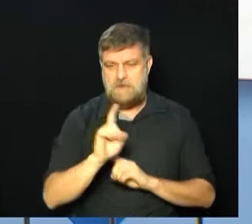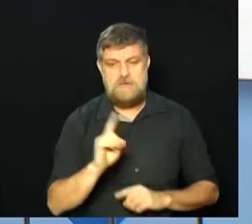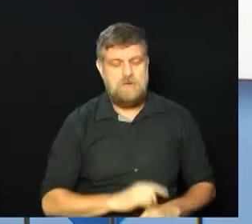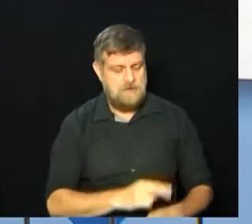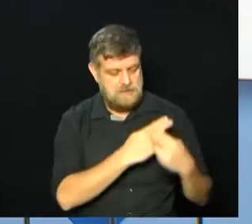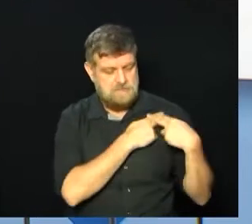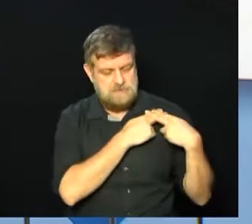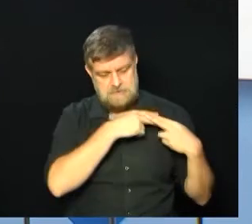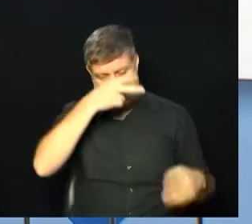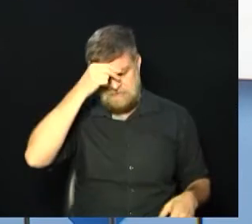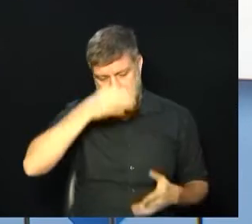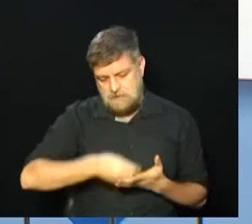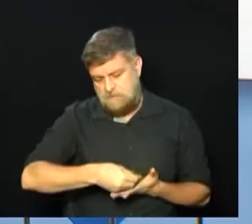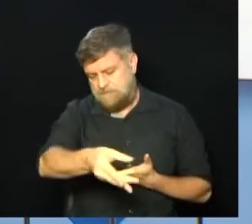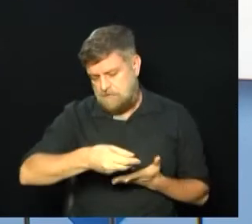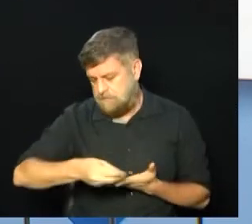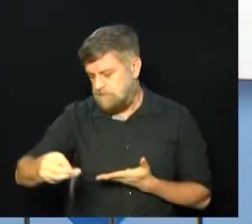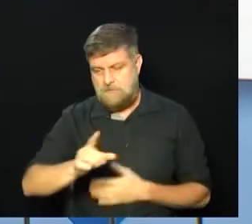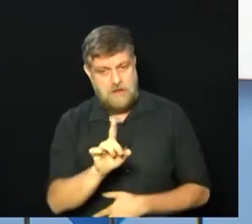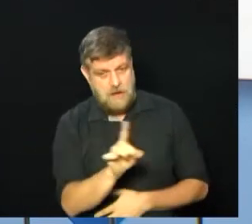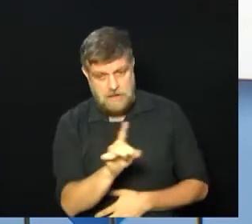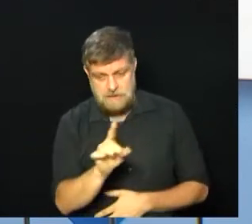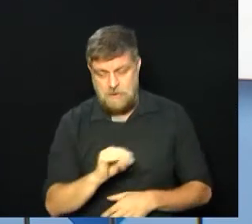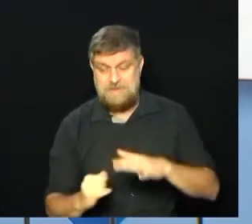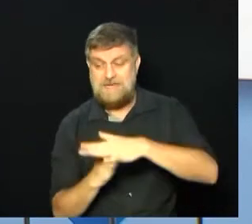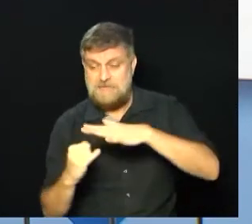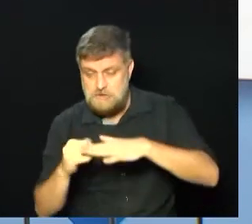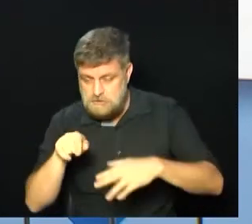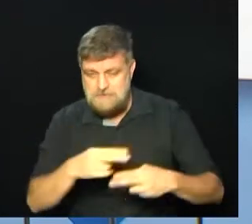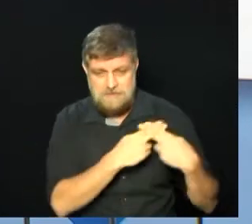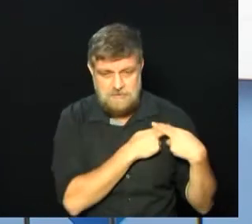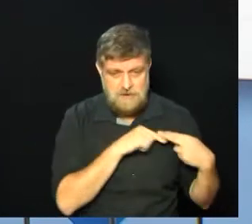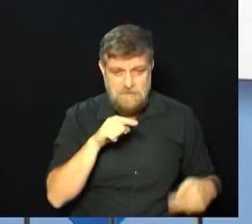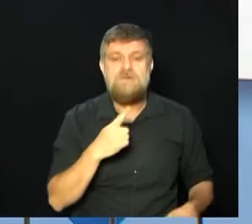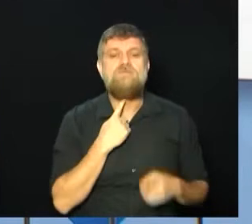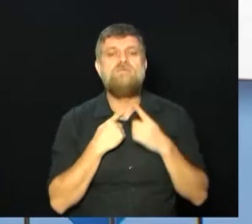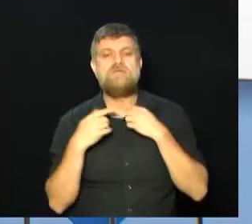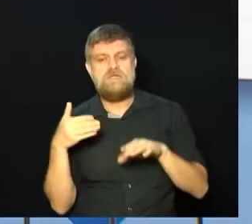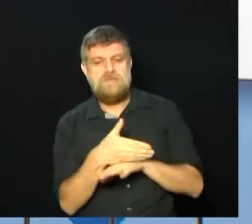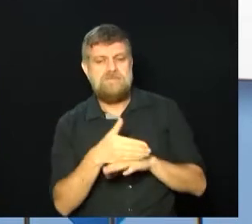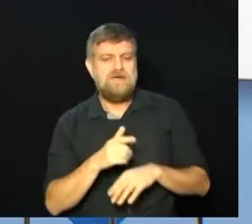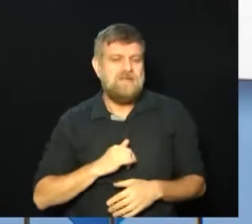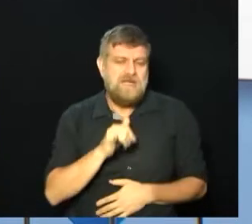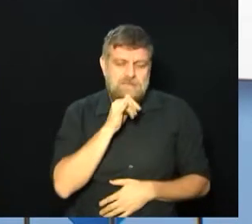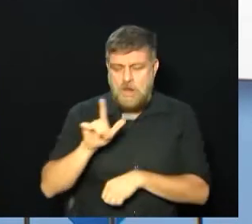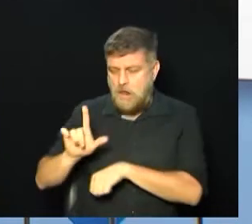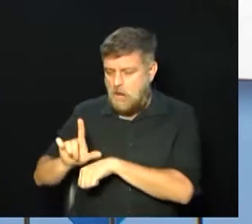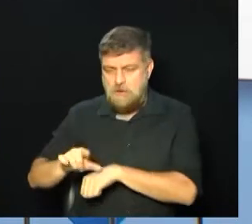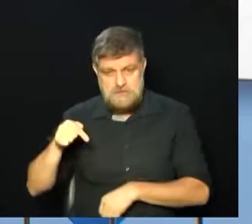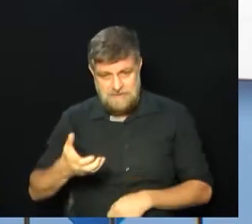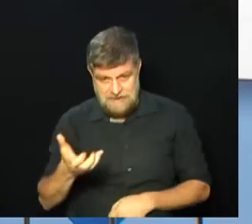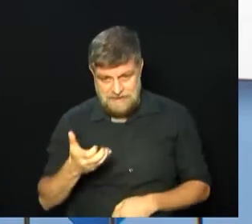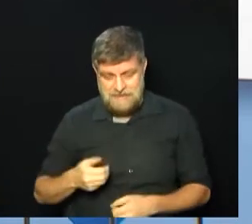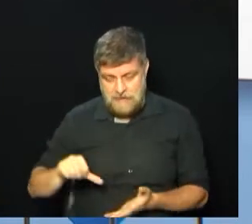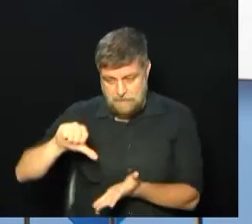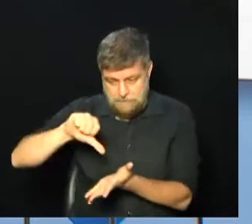prefeitura que distribui diretamente esses alimentos então você que quer participar Ou você tem um centro comercial tem um lugar que quer